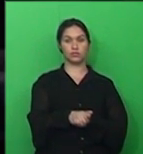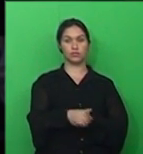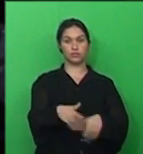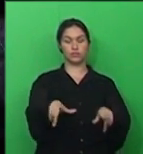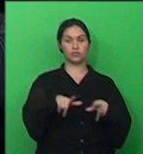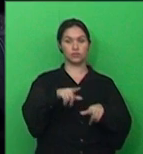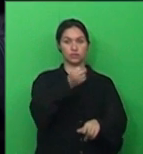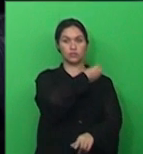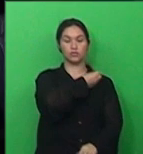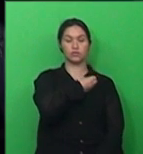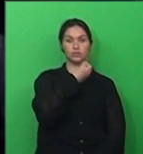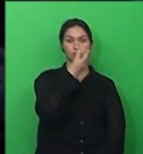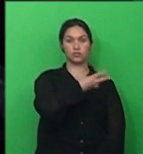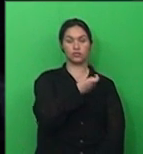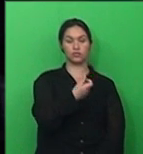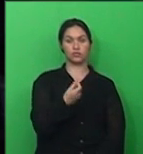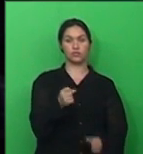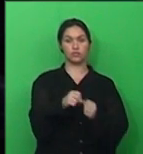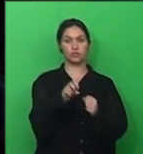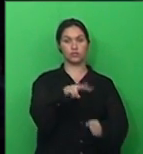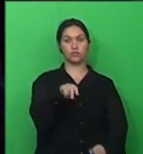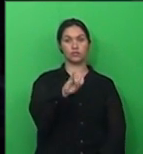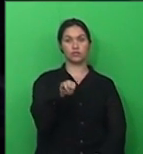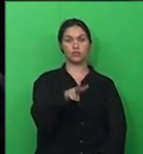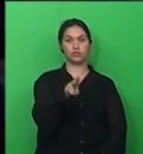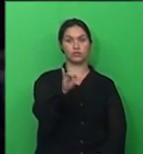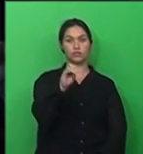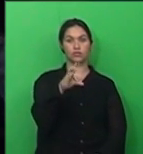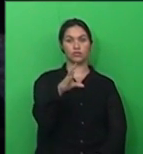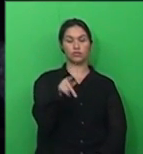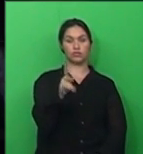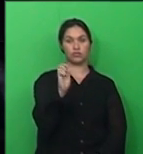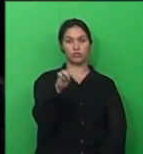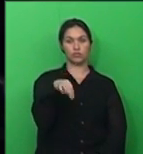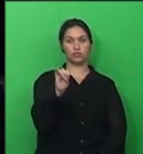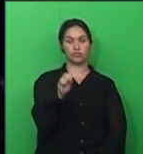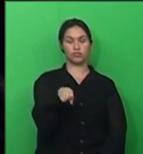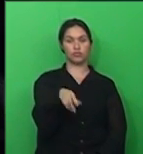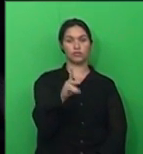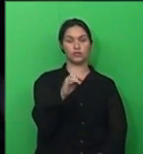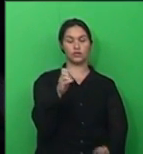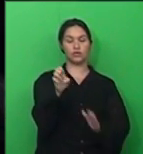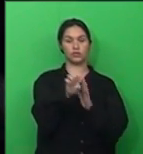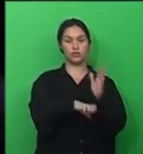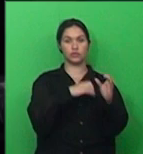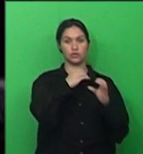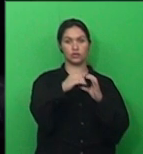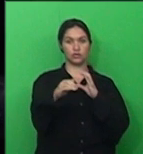Requerimento 366/17, autoria vereador Júlio Kaminski. Assunto: envio do